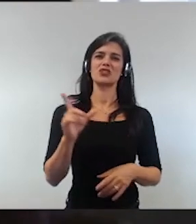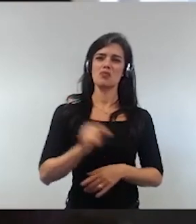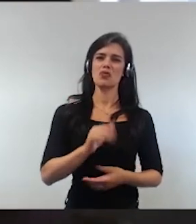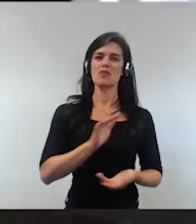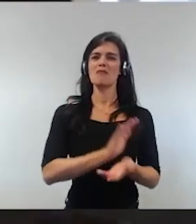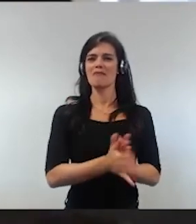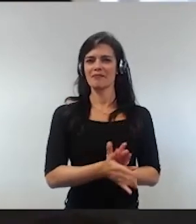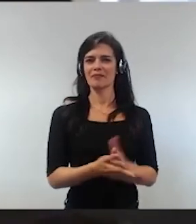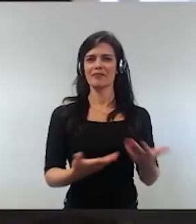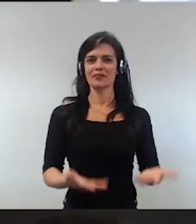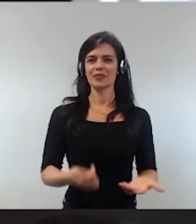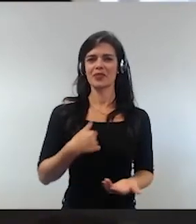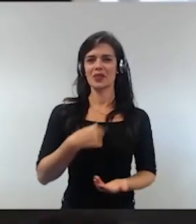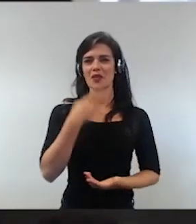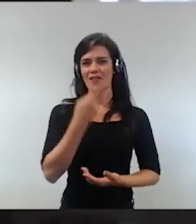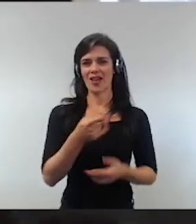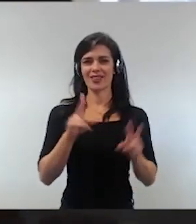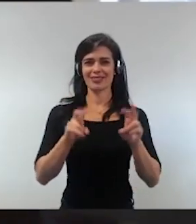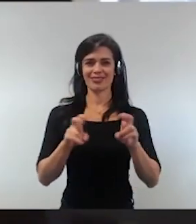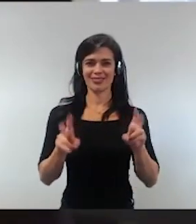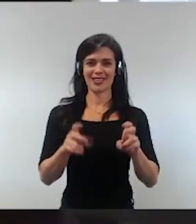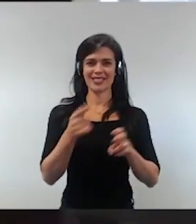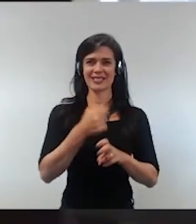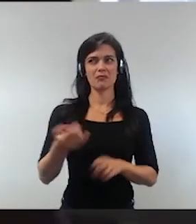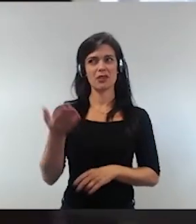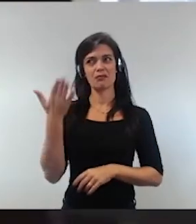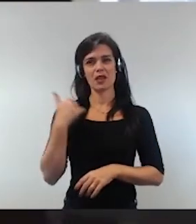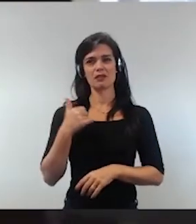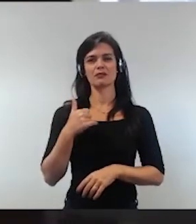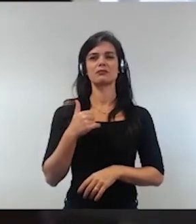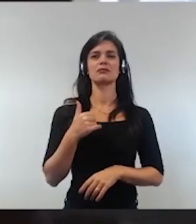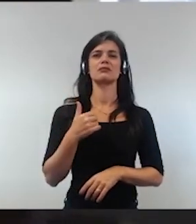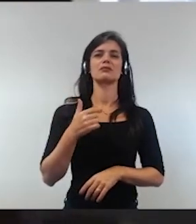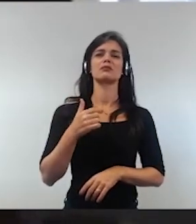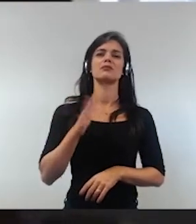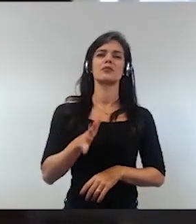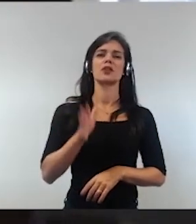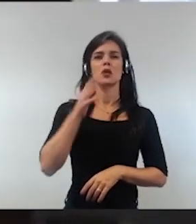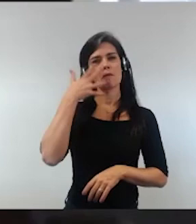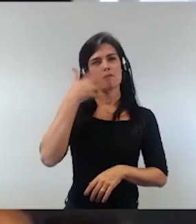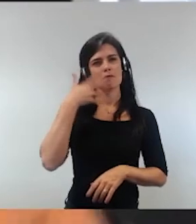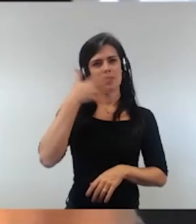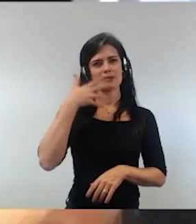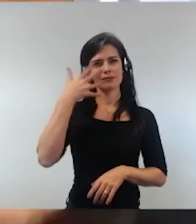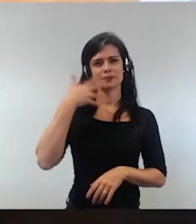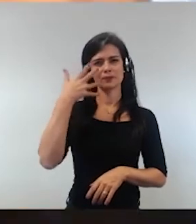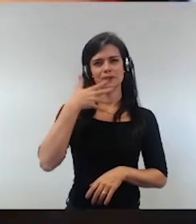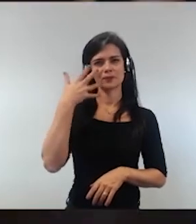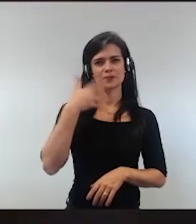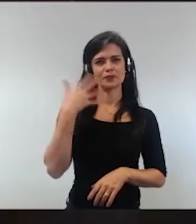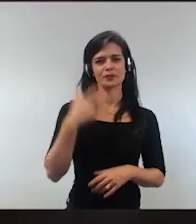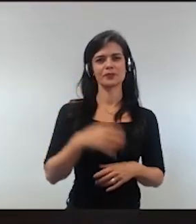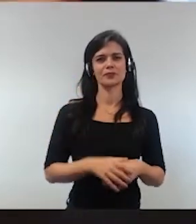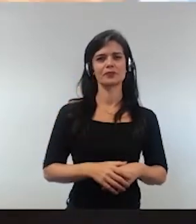também até quando eu falo sobre esse tema, essa semana passada eu fiz uma palestra para